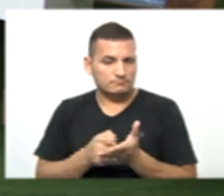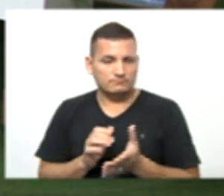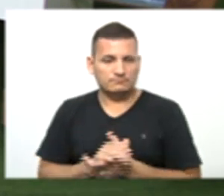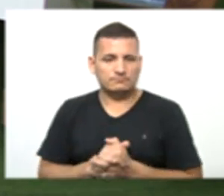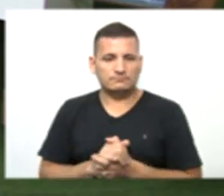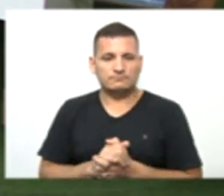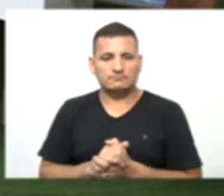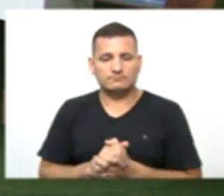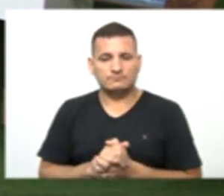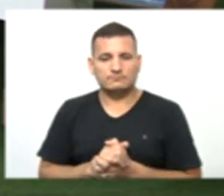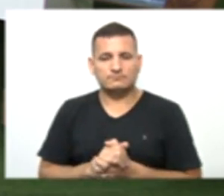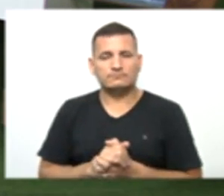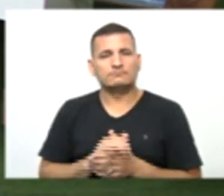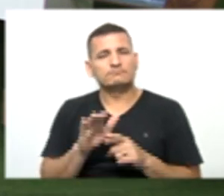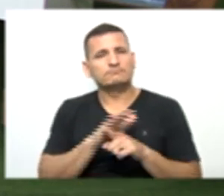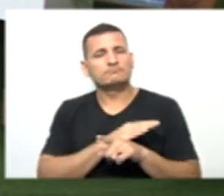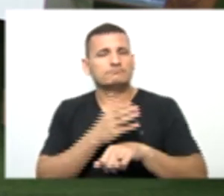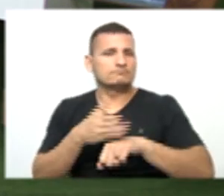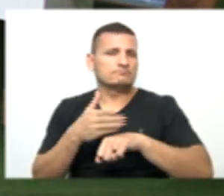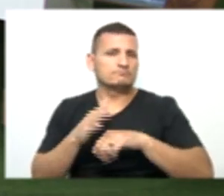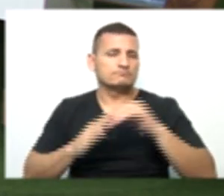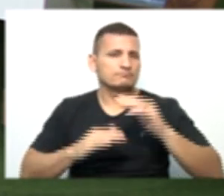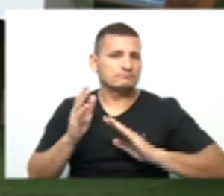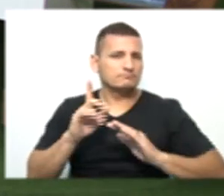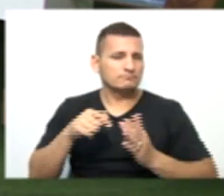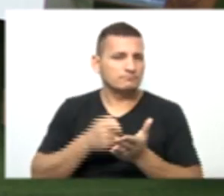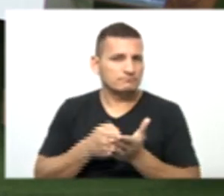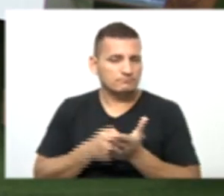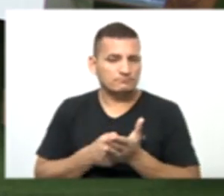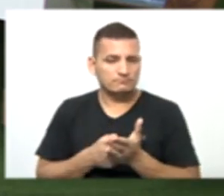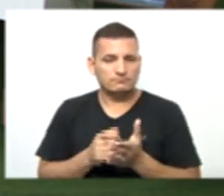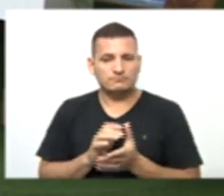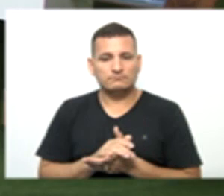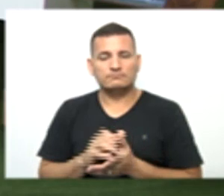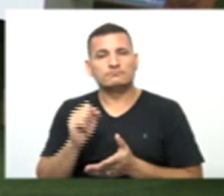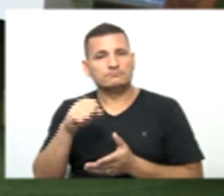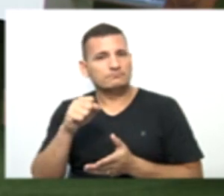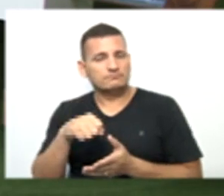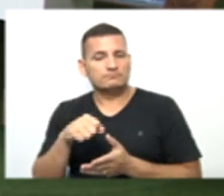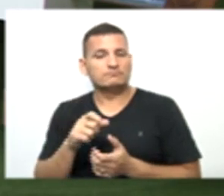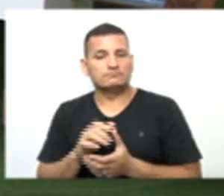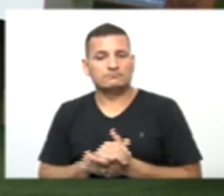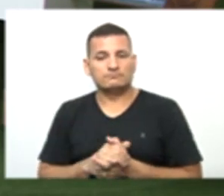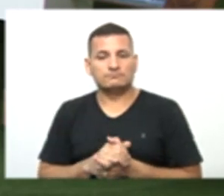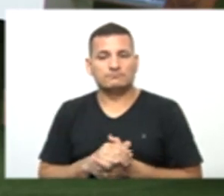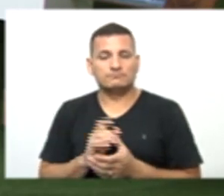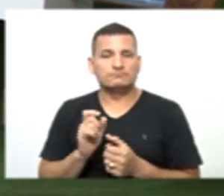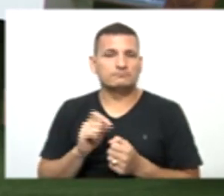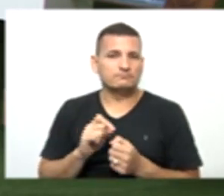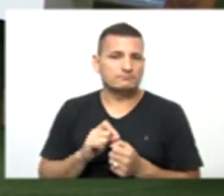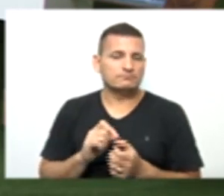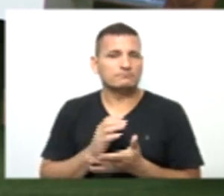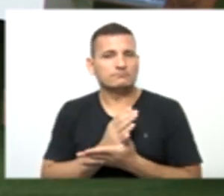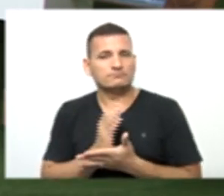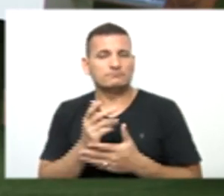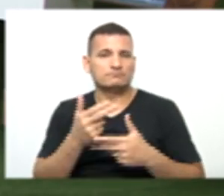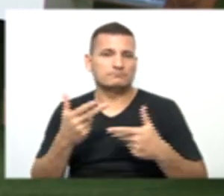poderá- prática profissional é o quê? Ela, sim, é obrigatório ele fazer algumas coisas